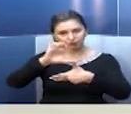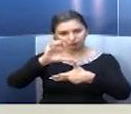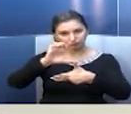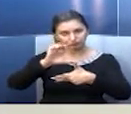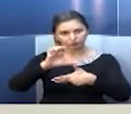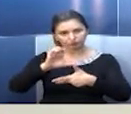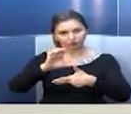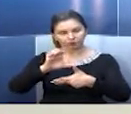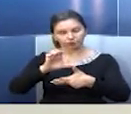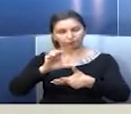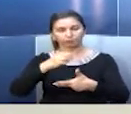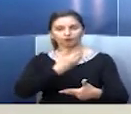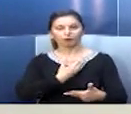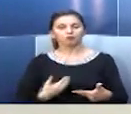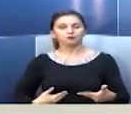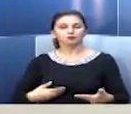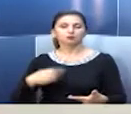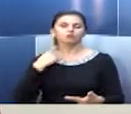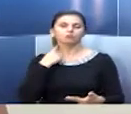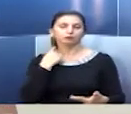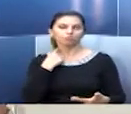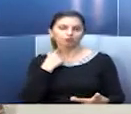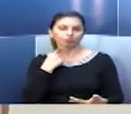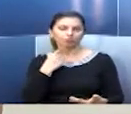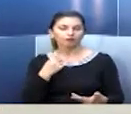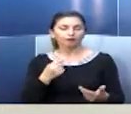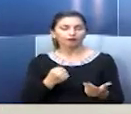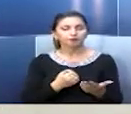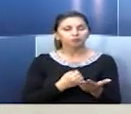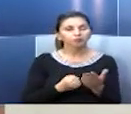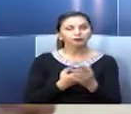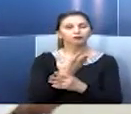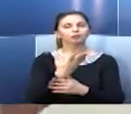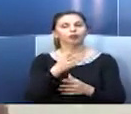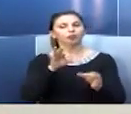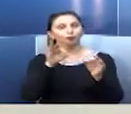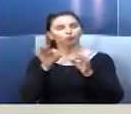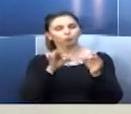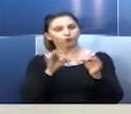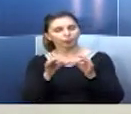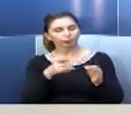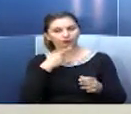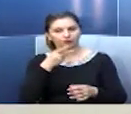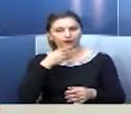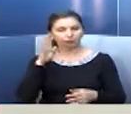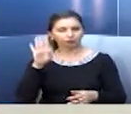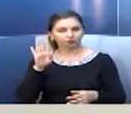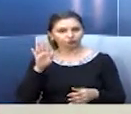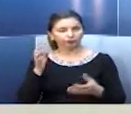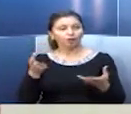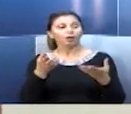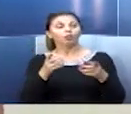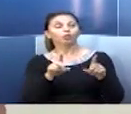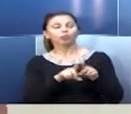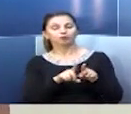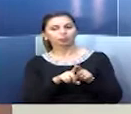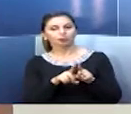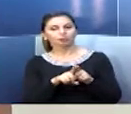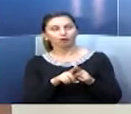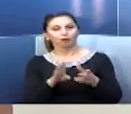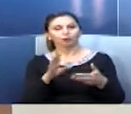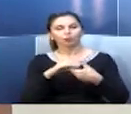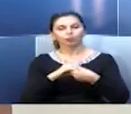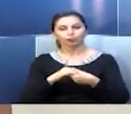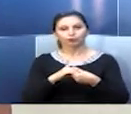implantação do programa prometido. E eu quero também, senhor presidente, cumprimentar